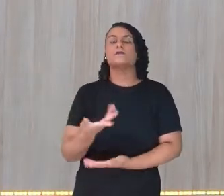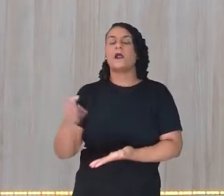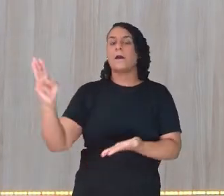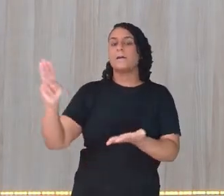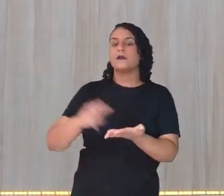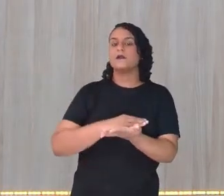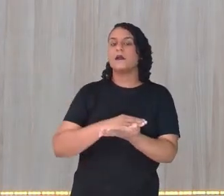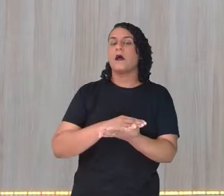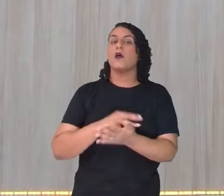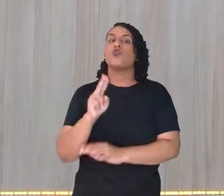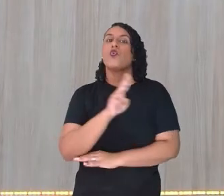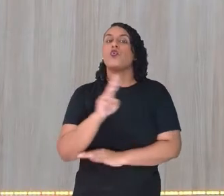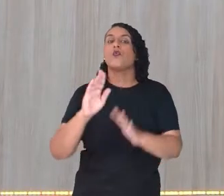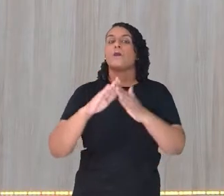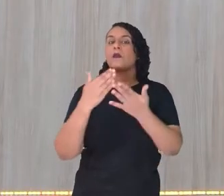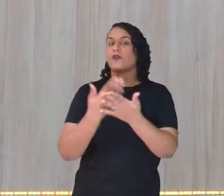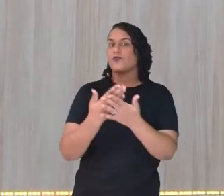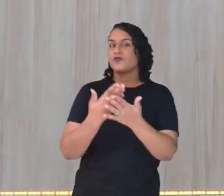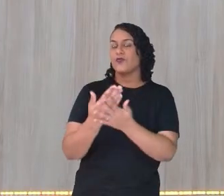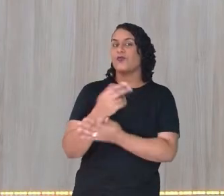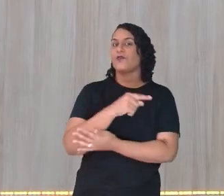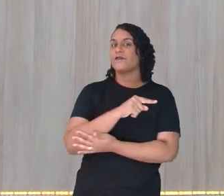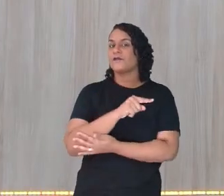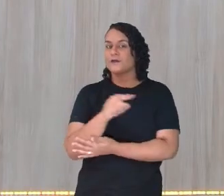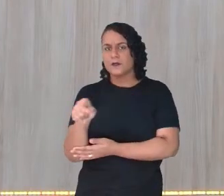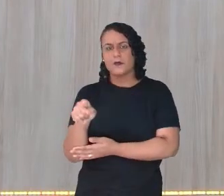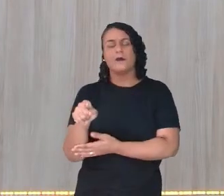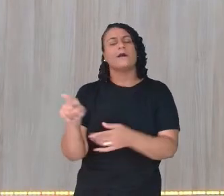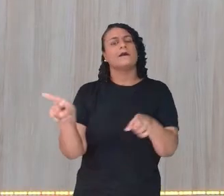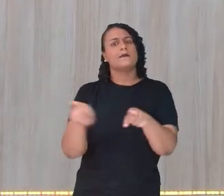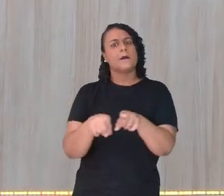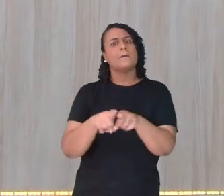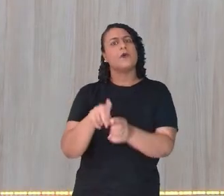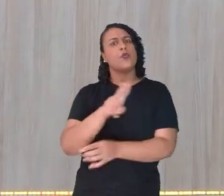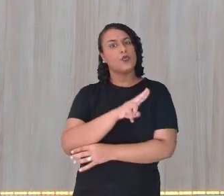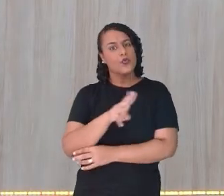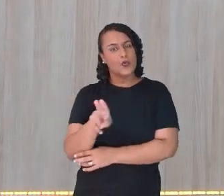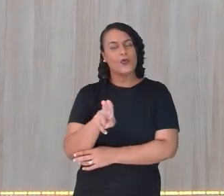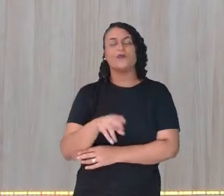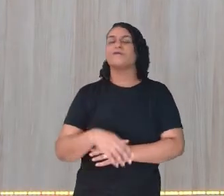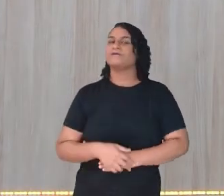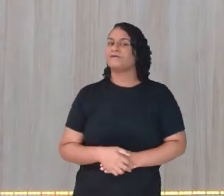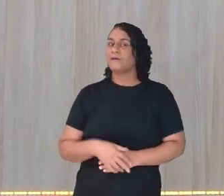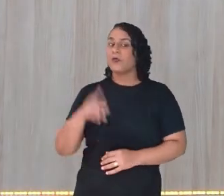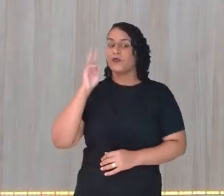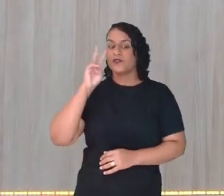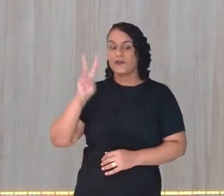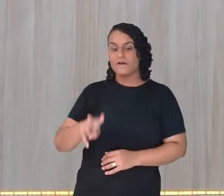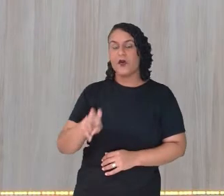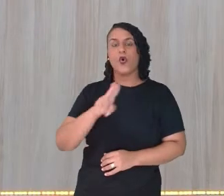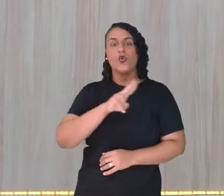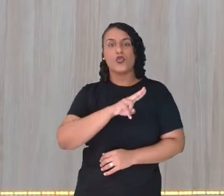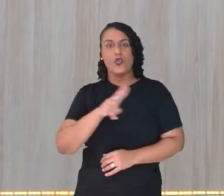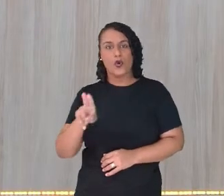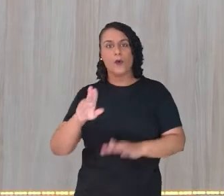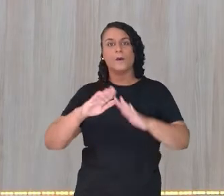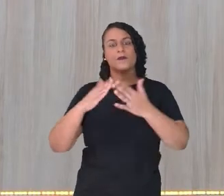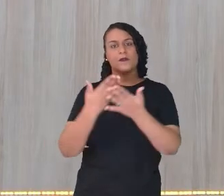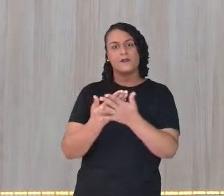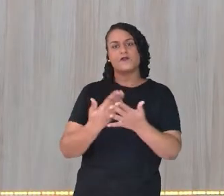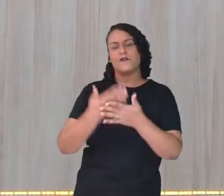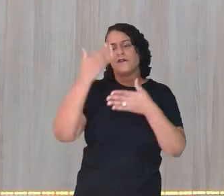de vocês, nós vamos ver o nome de vocês e vamos falar aqui. E quando vemos a escola, nós vamos agradecer, né,